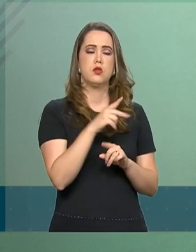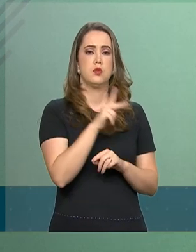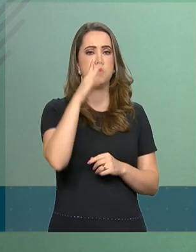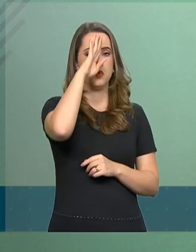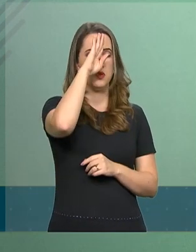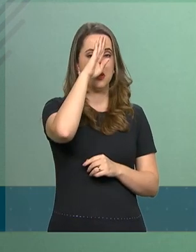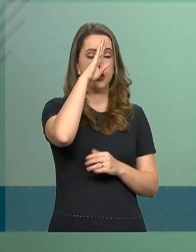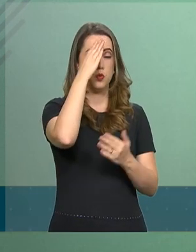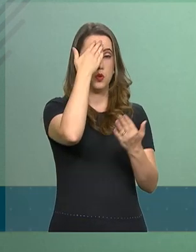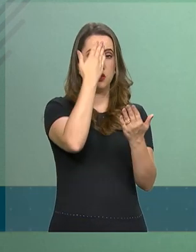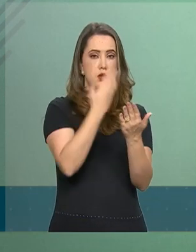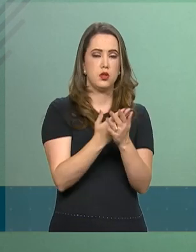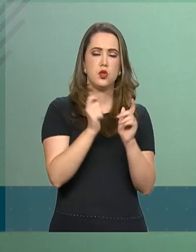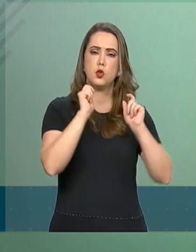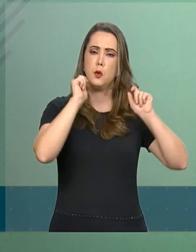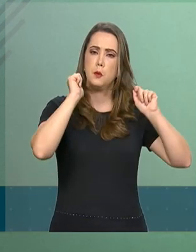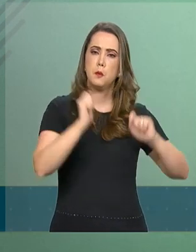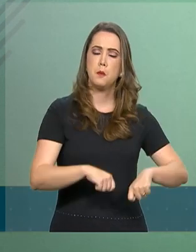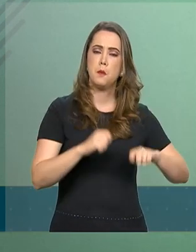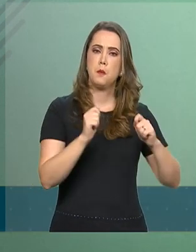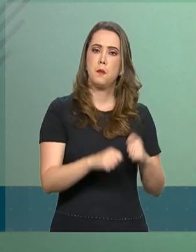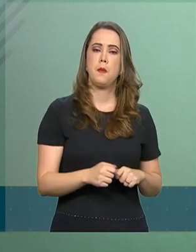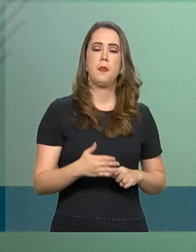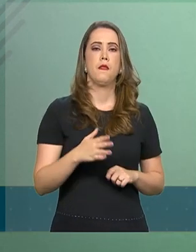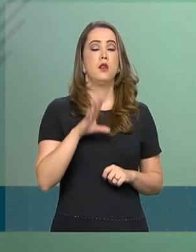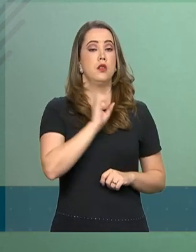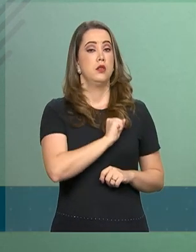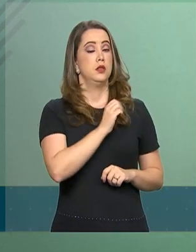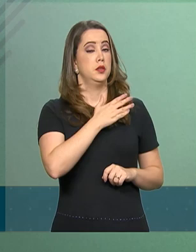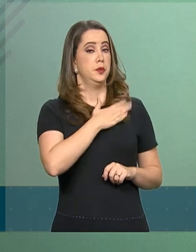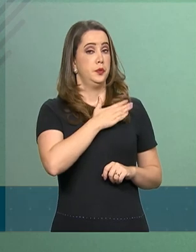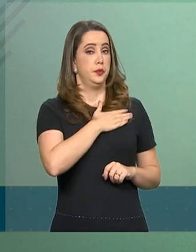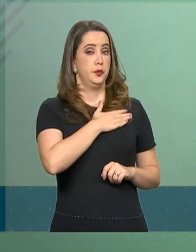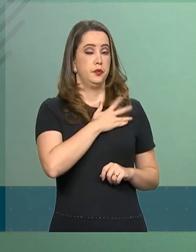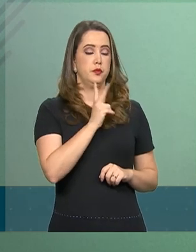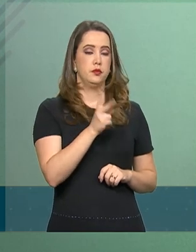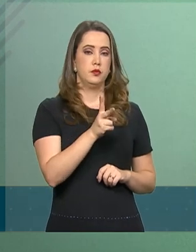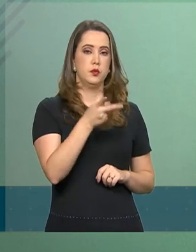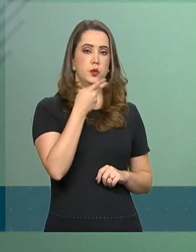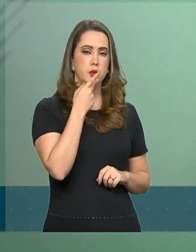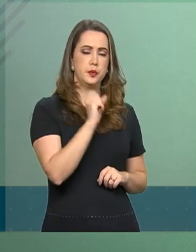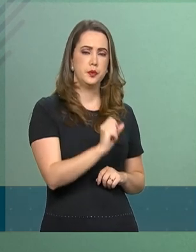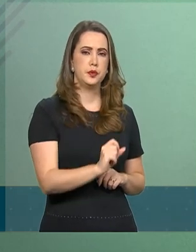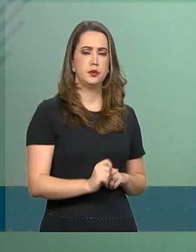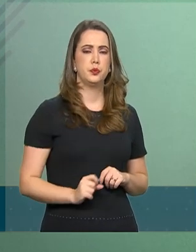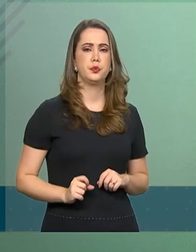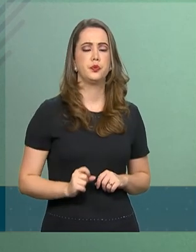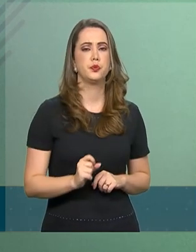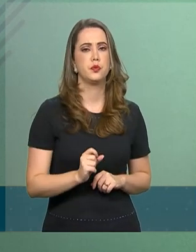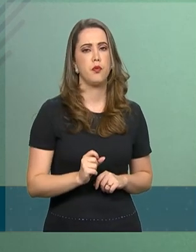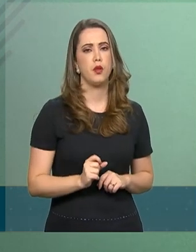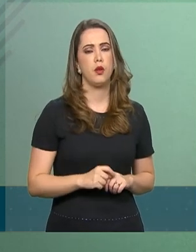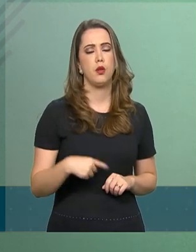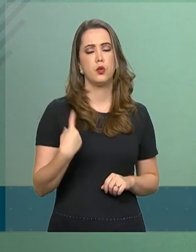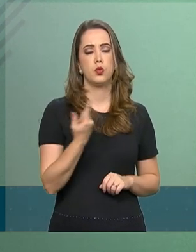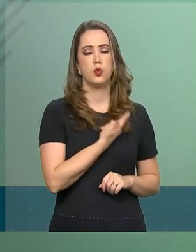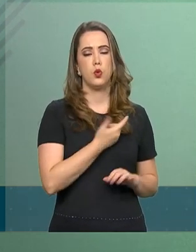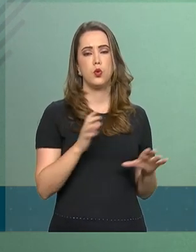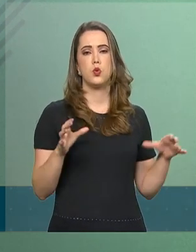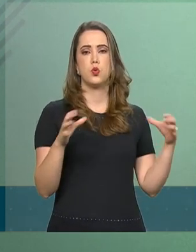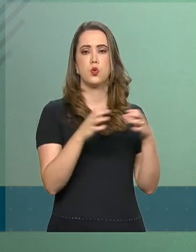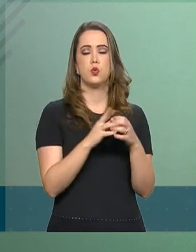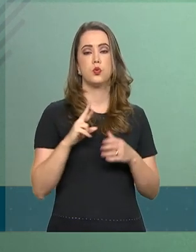possibilidade no patriotismo como ele mesmo vem localizando aqueles nossos